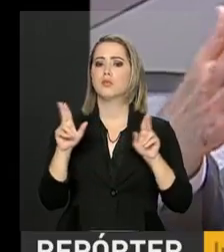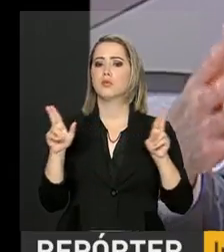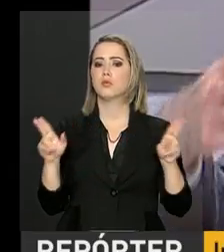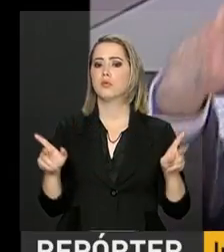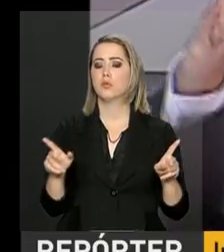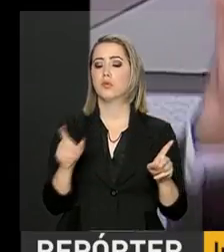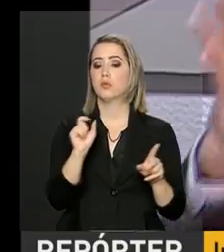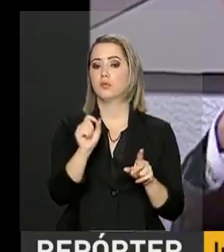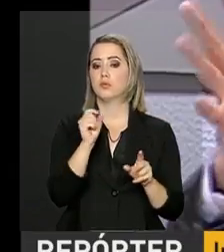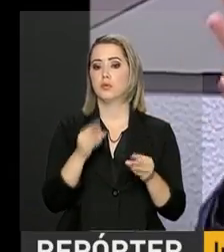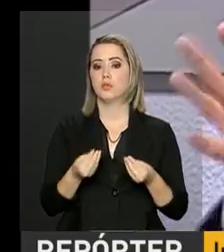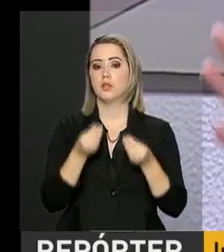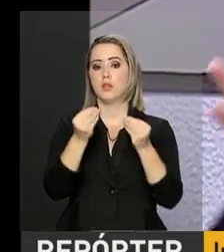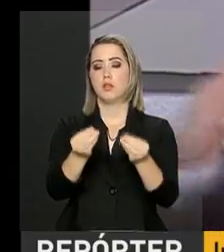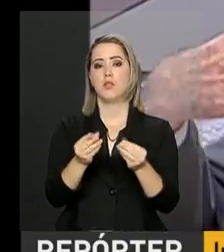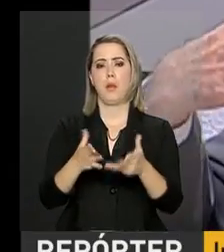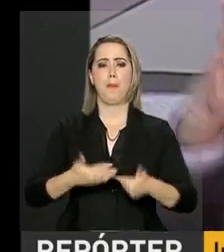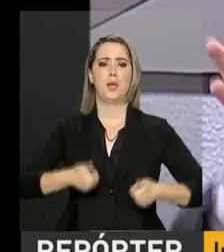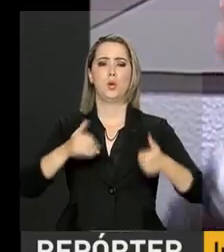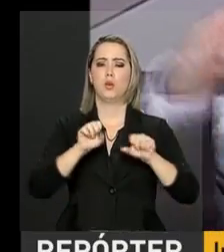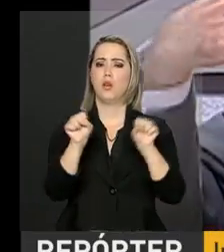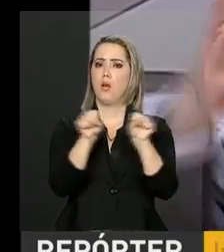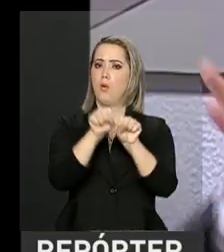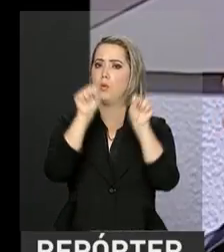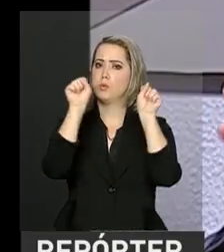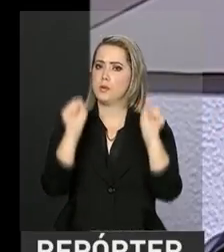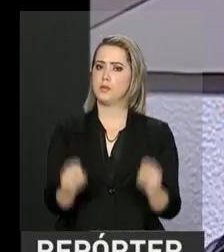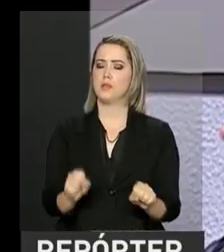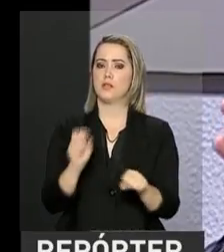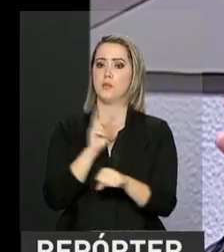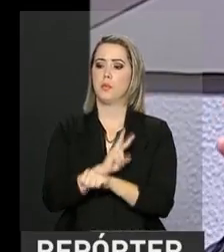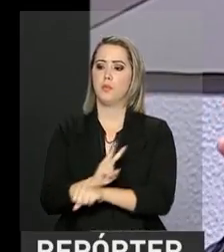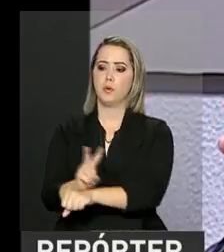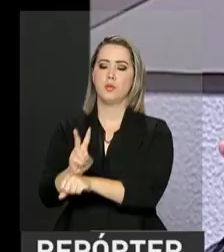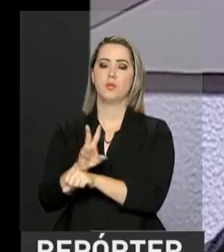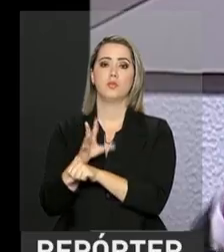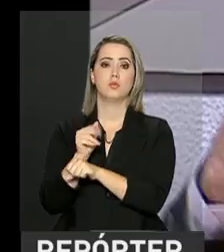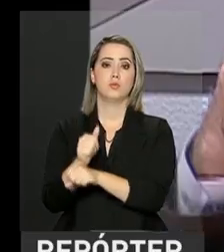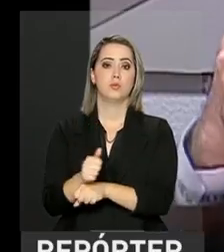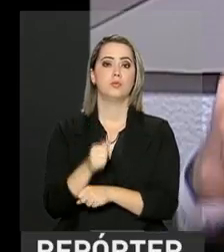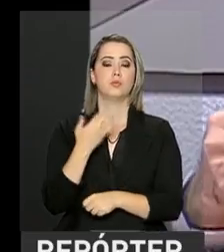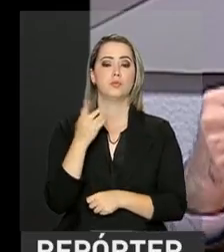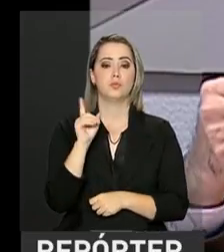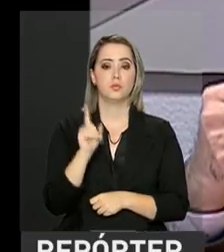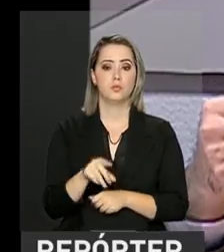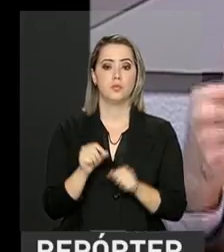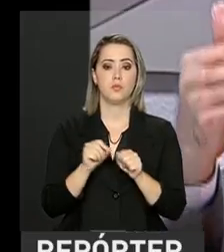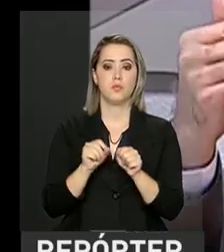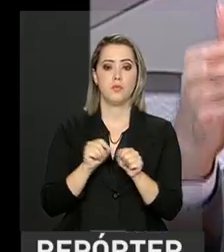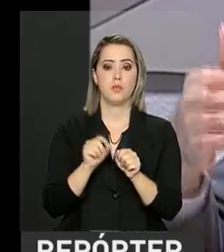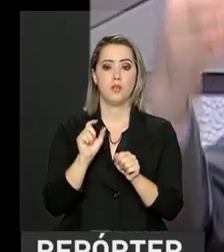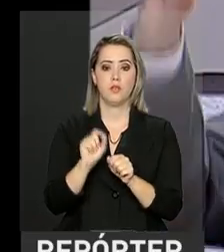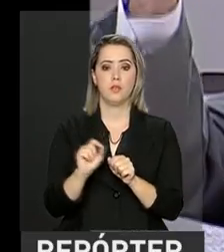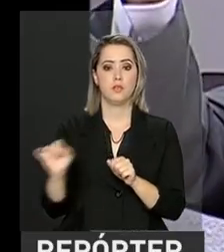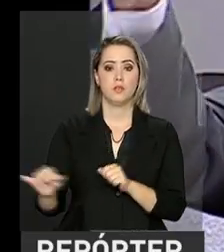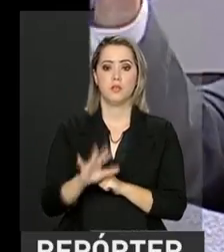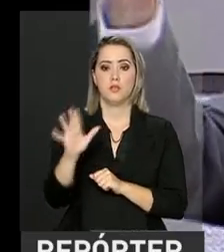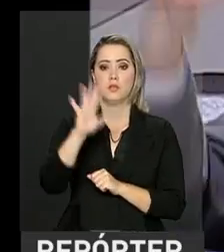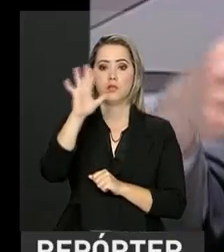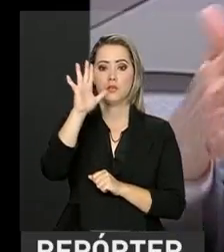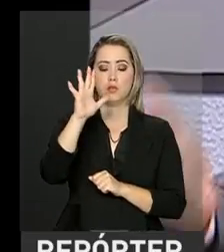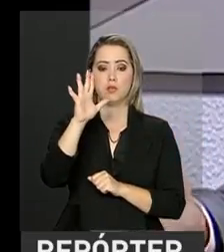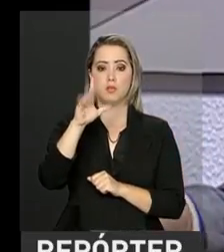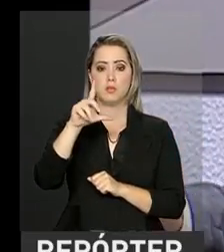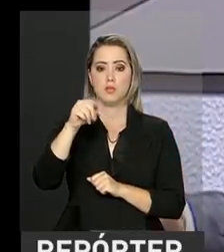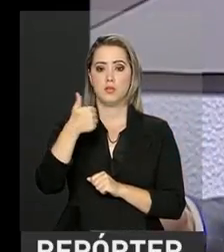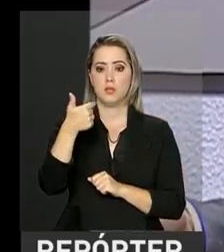maior ao sistema protetivo como um todo fez com que a inflação de cerca de